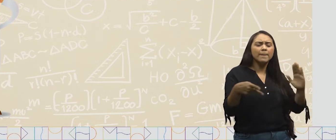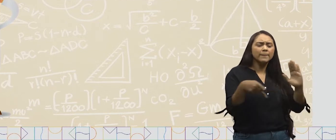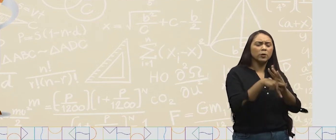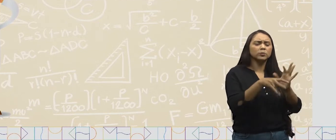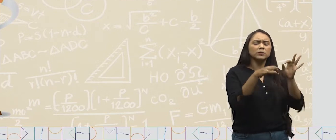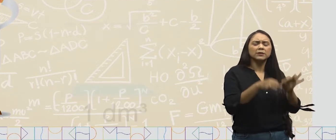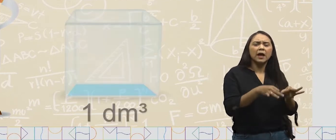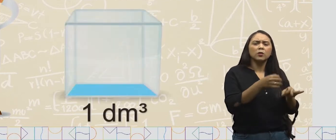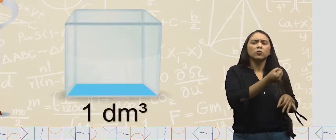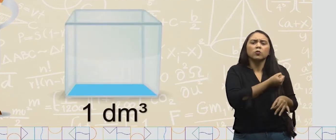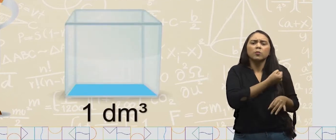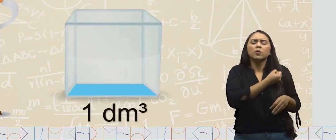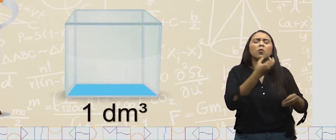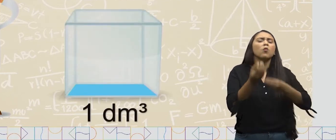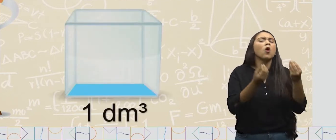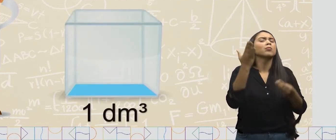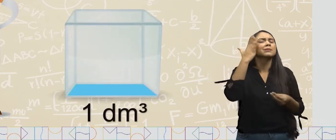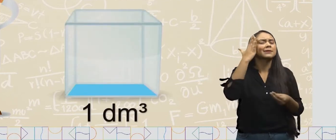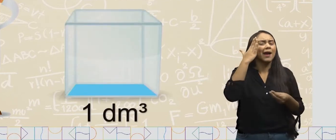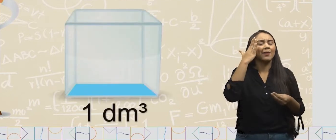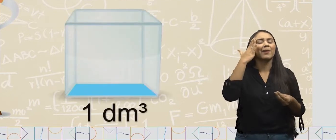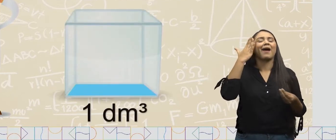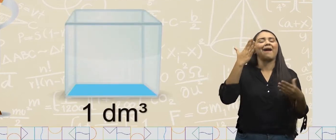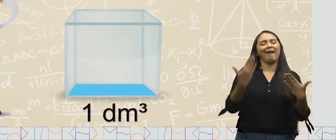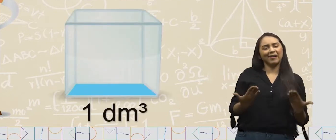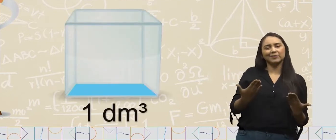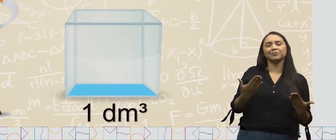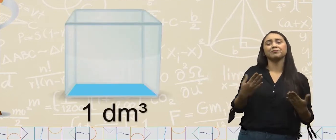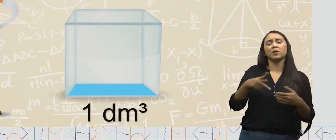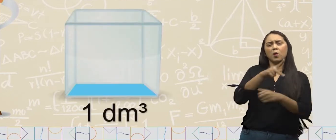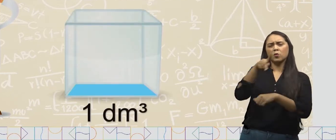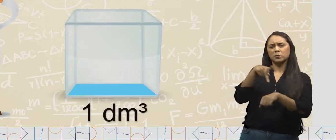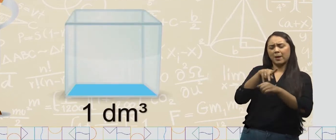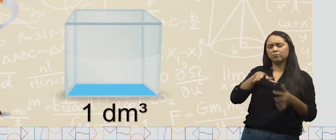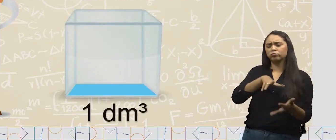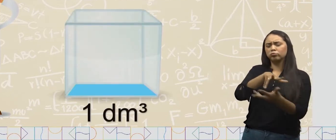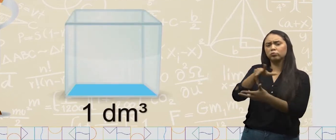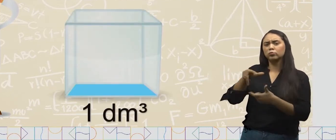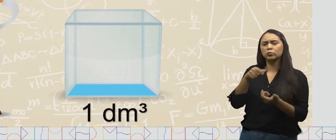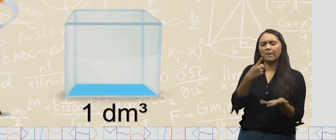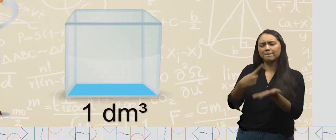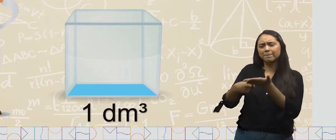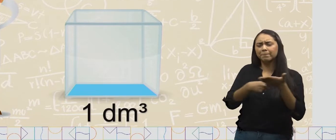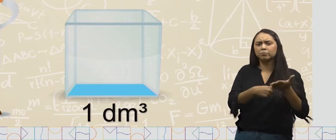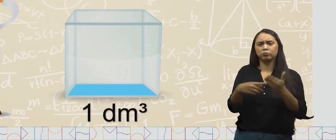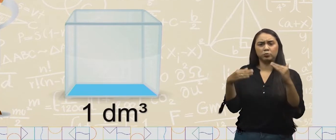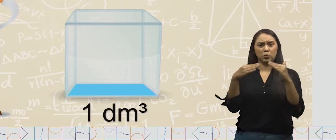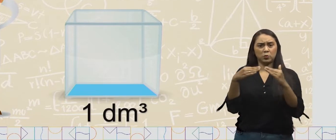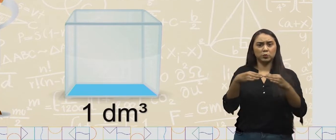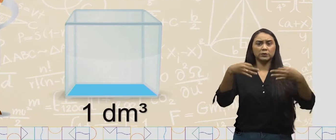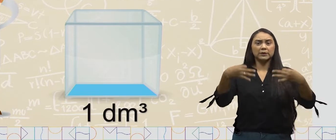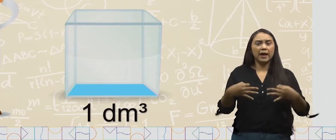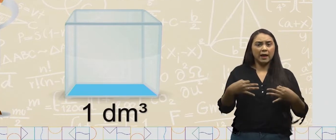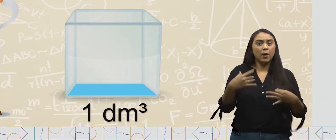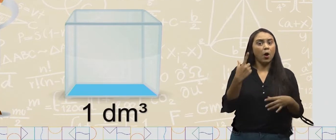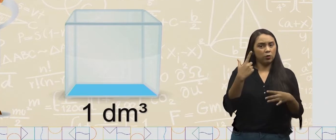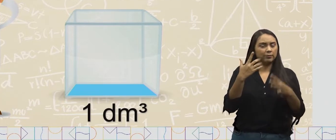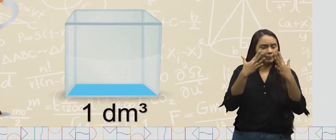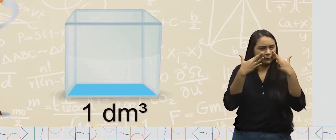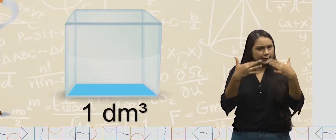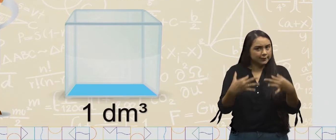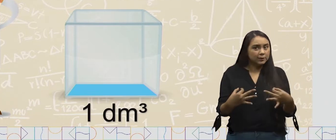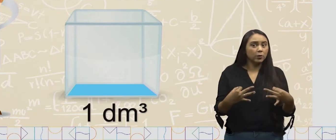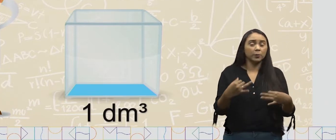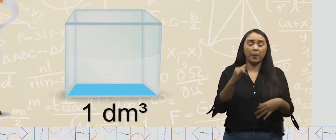valor, este volume? Nesse caso, os países concordaram que 1 litro, preste bem atenção,